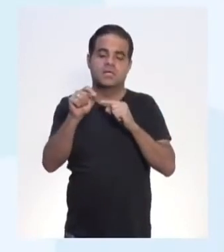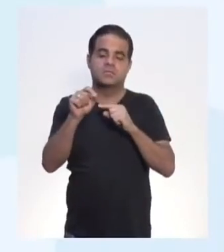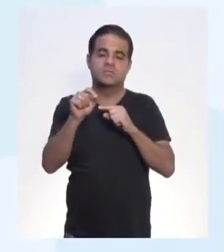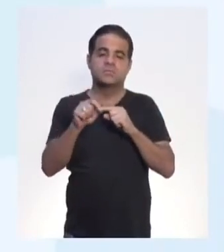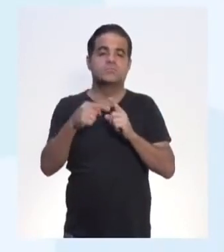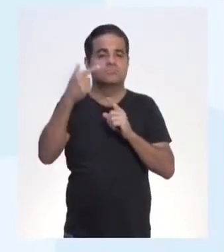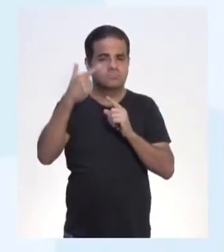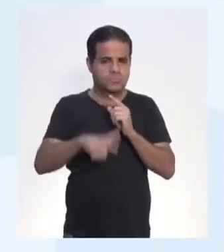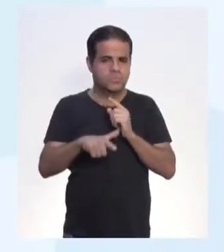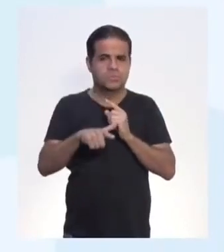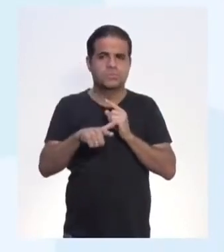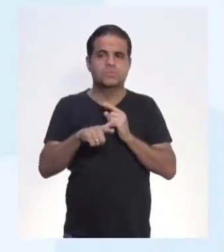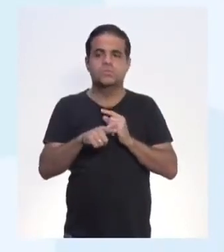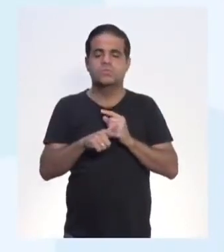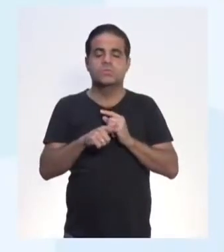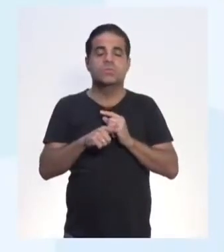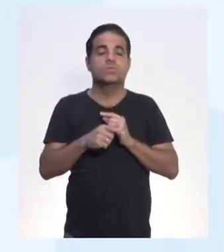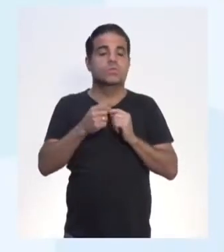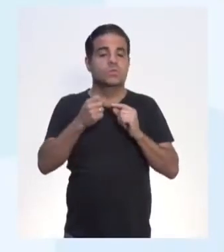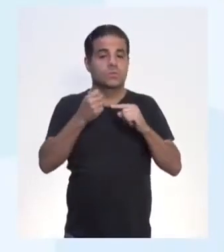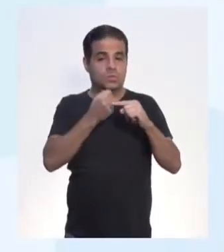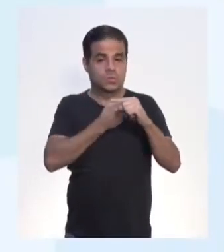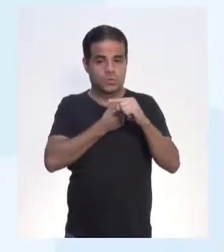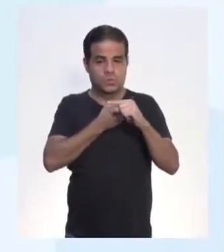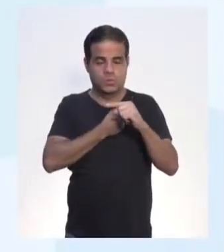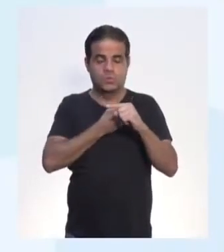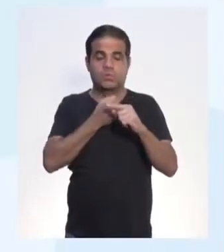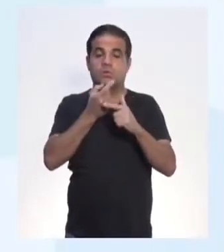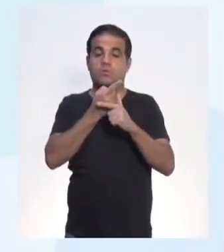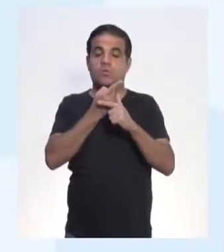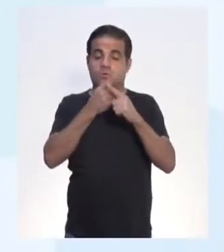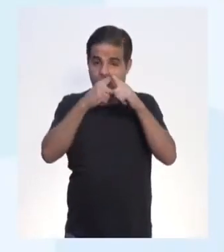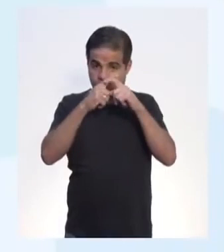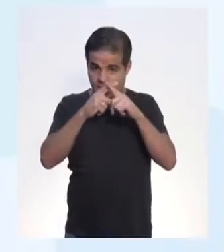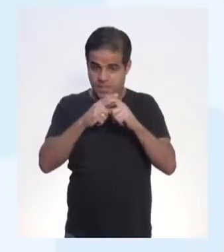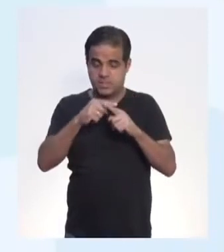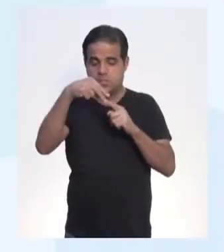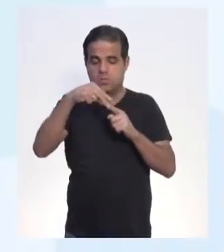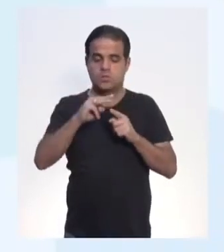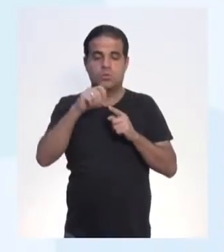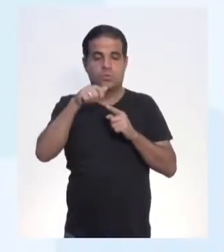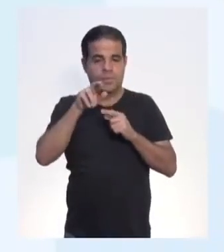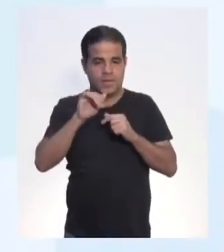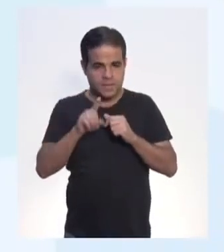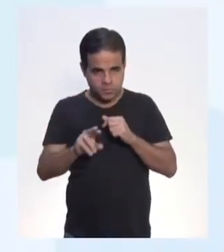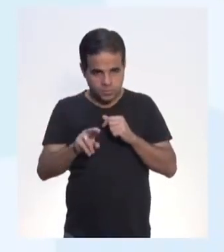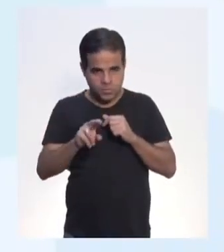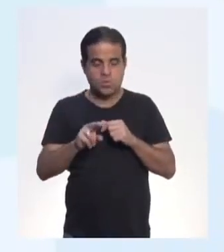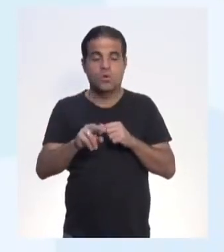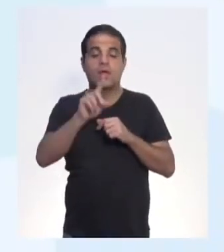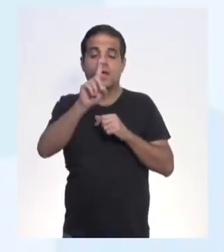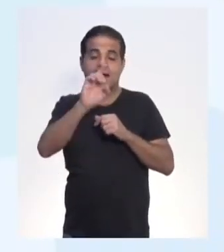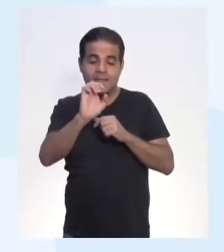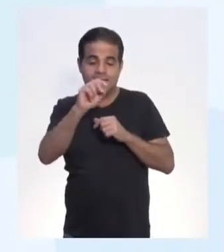mais uma vez numerador vezes numerador denominador